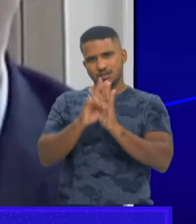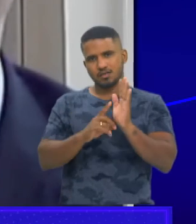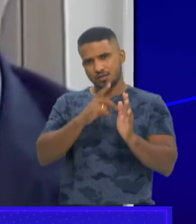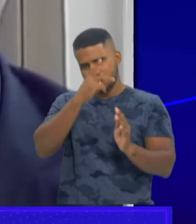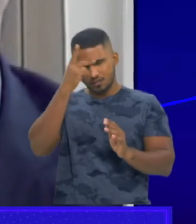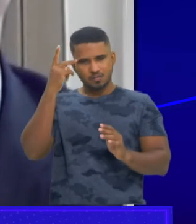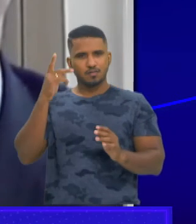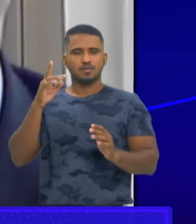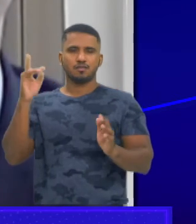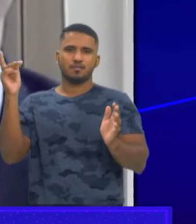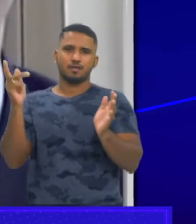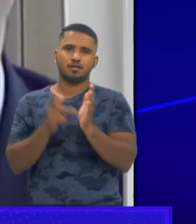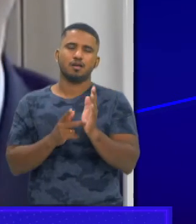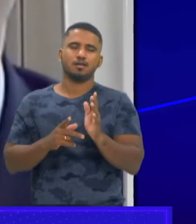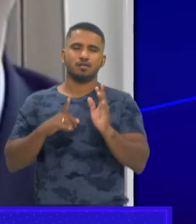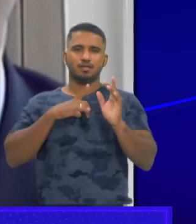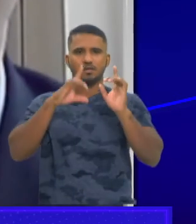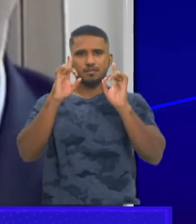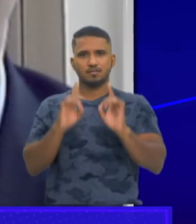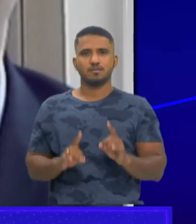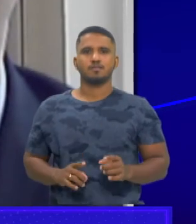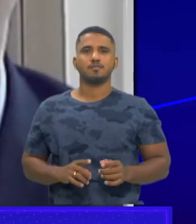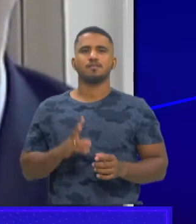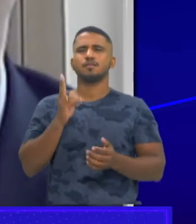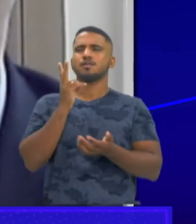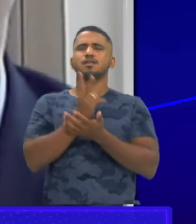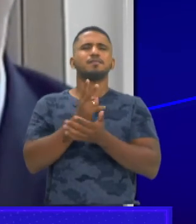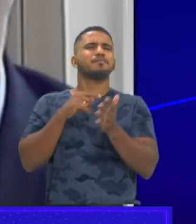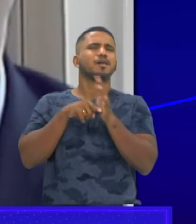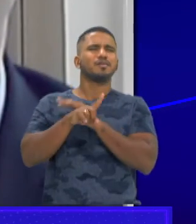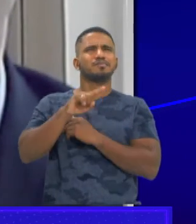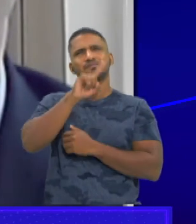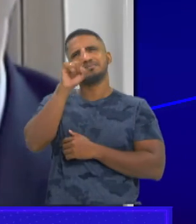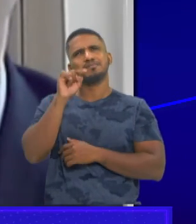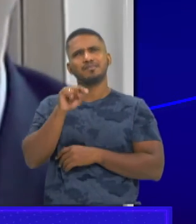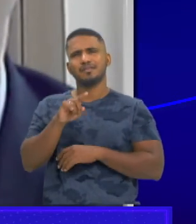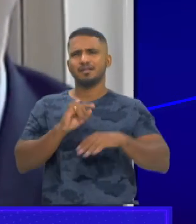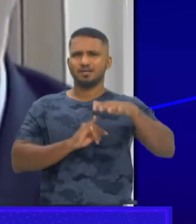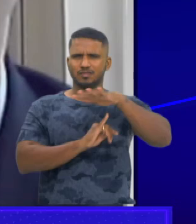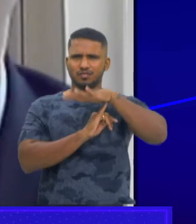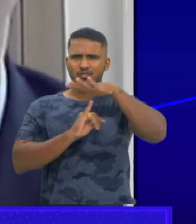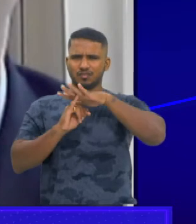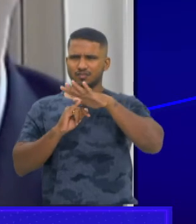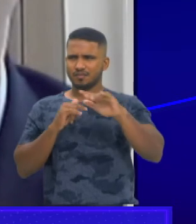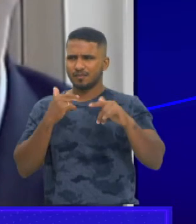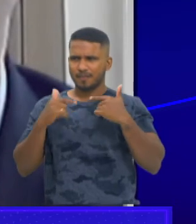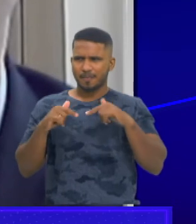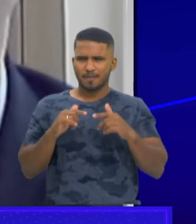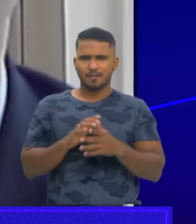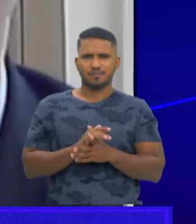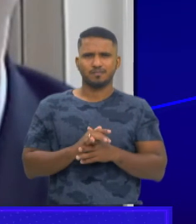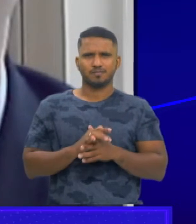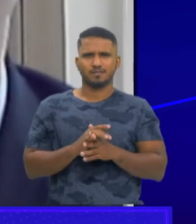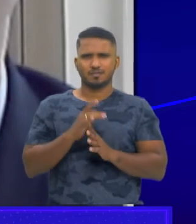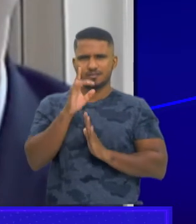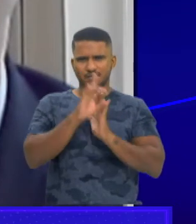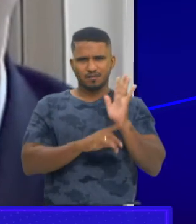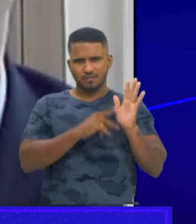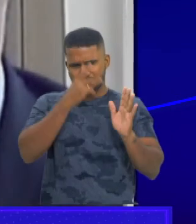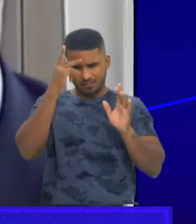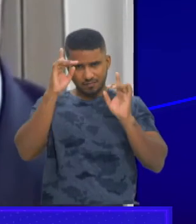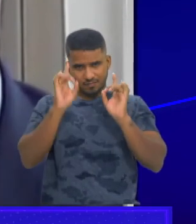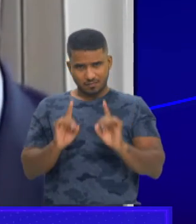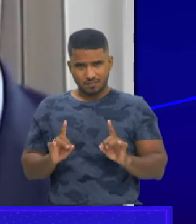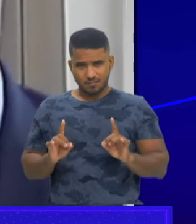deficiência. E fica sempre uma pergunta, doutor. As instituições trabalham o direito das pessoas com deficiência, com